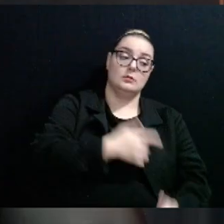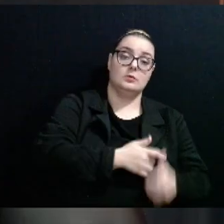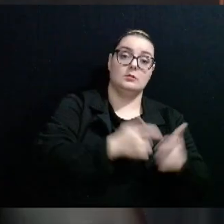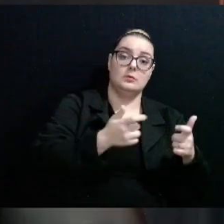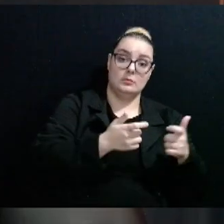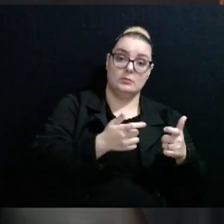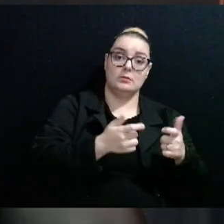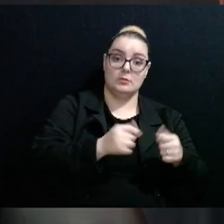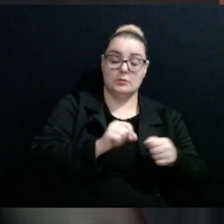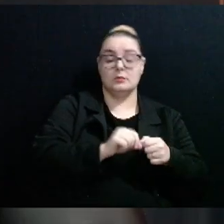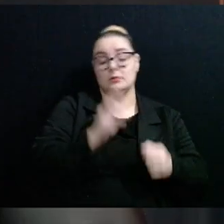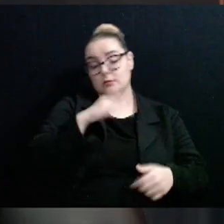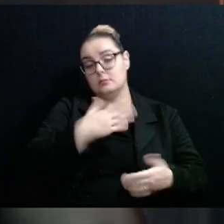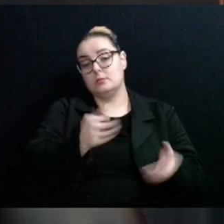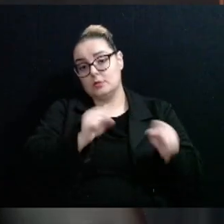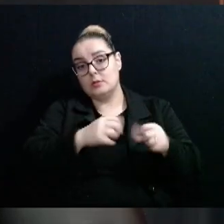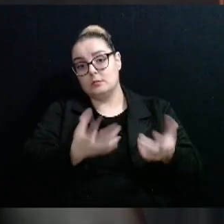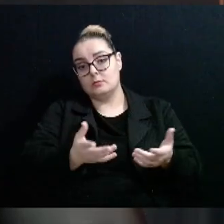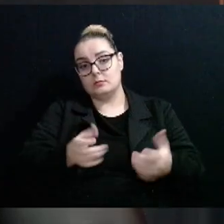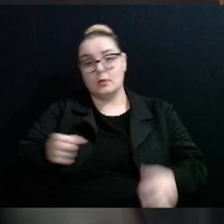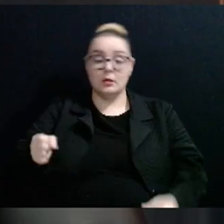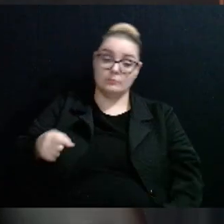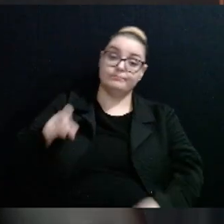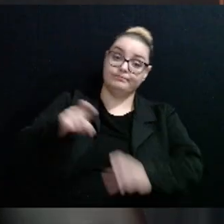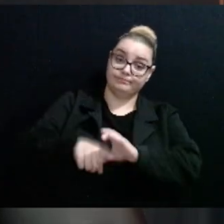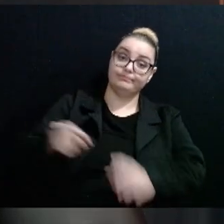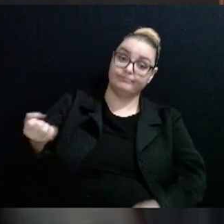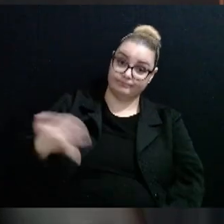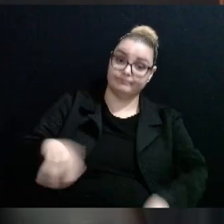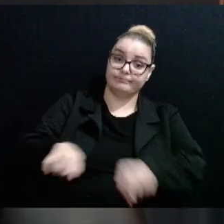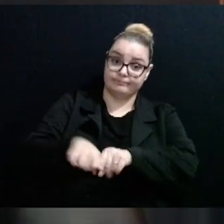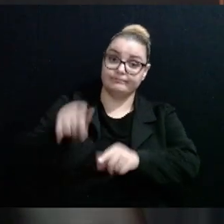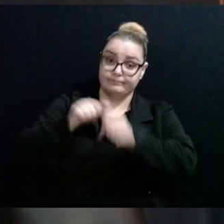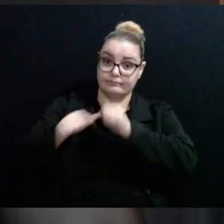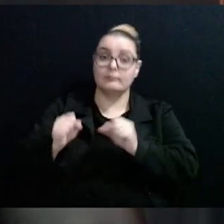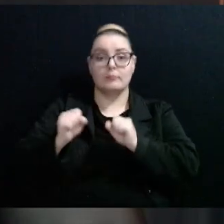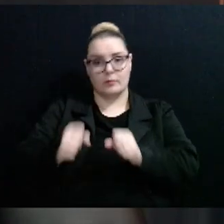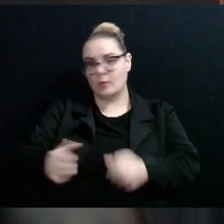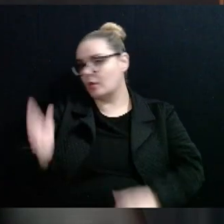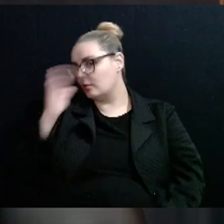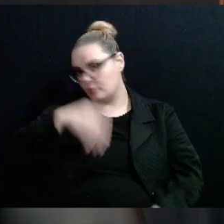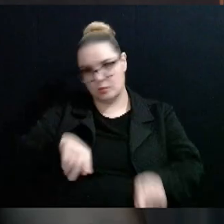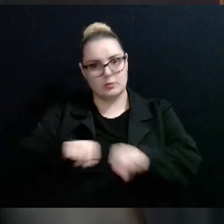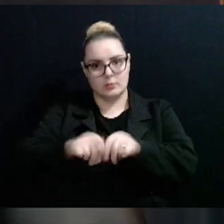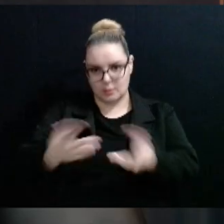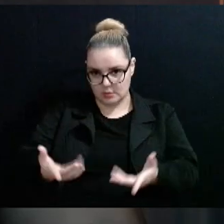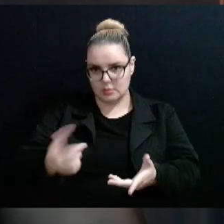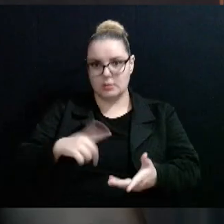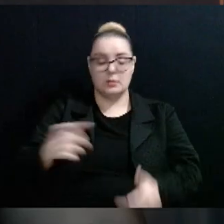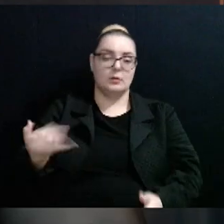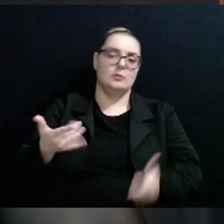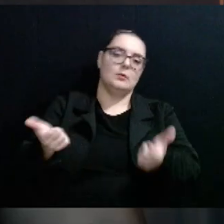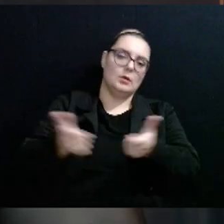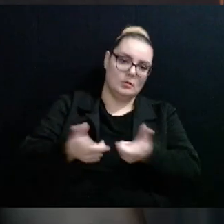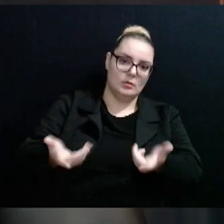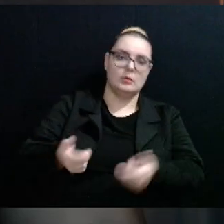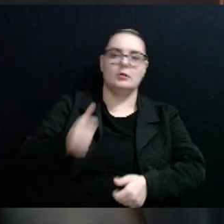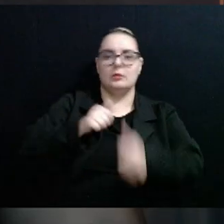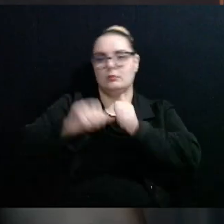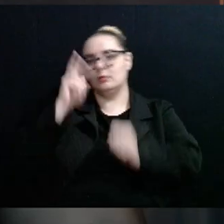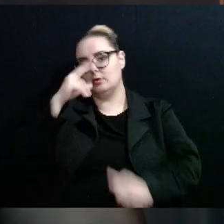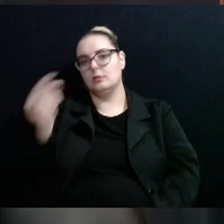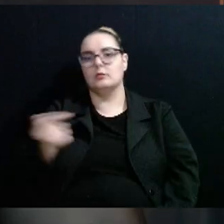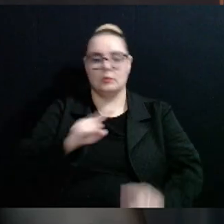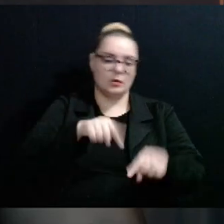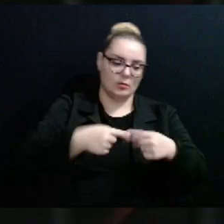Mas a cerveja, dependendo da quantidade que você tomar, ela pode fazer mal também, apesar dela ter uma quantidade menor de álcool do que outras bebidas.